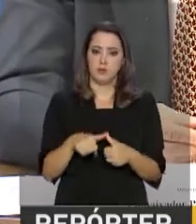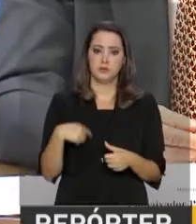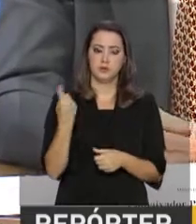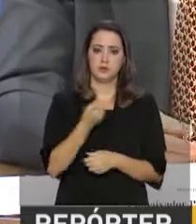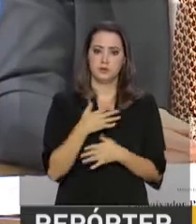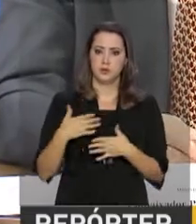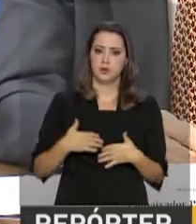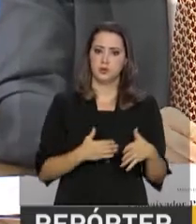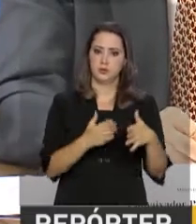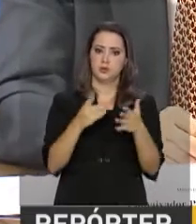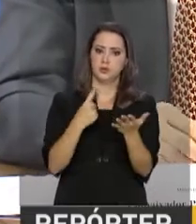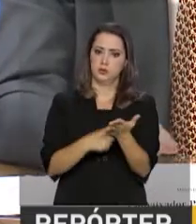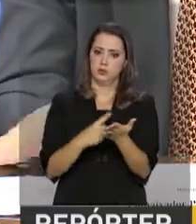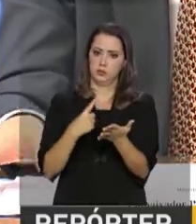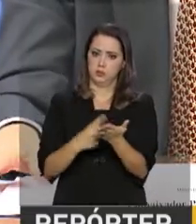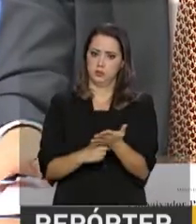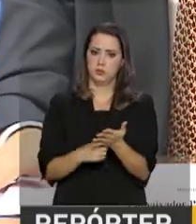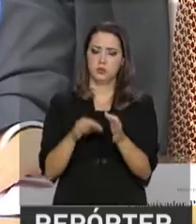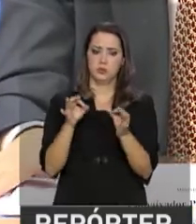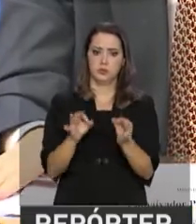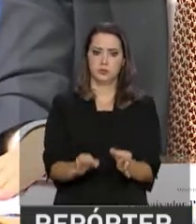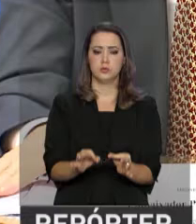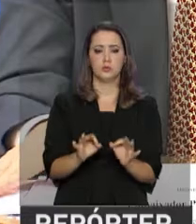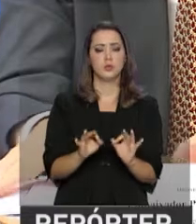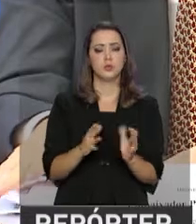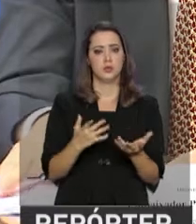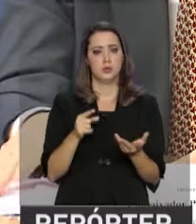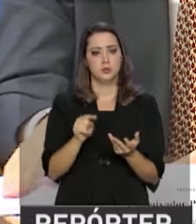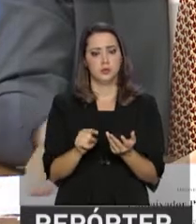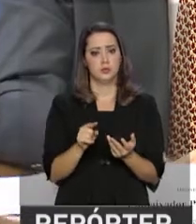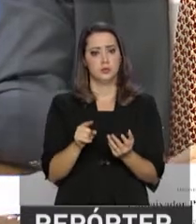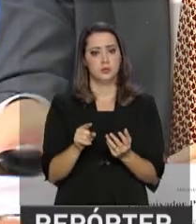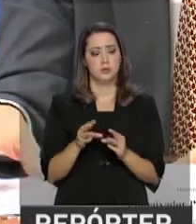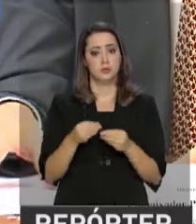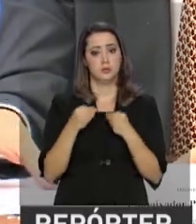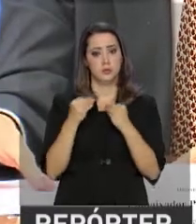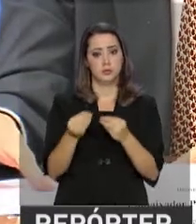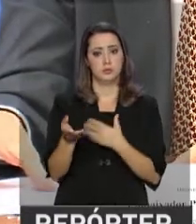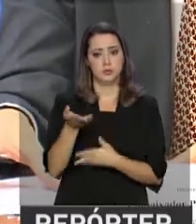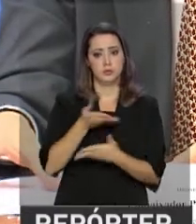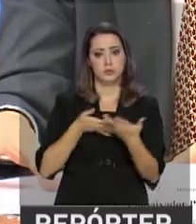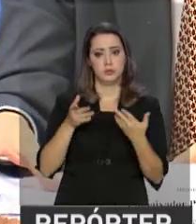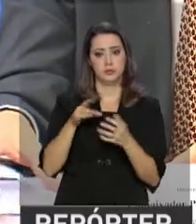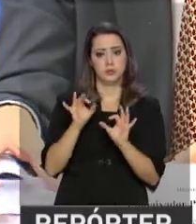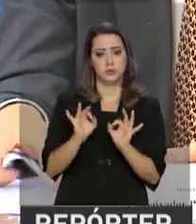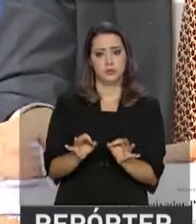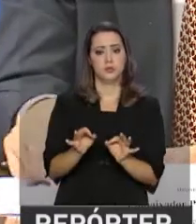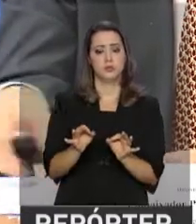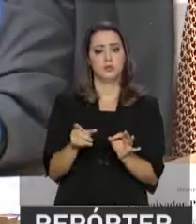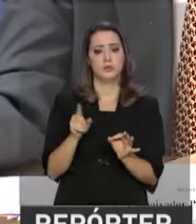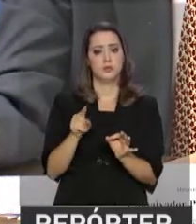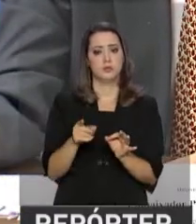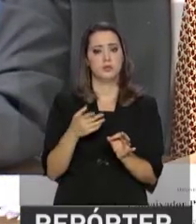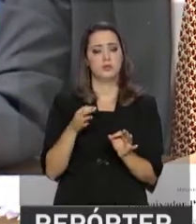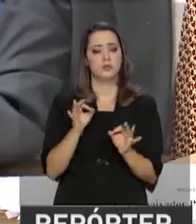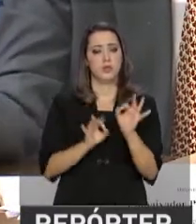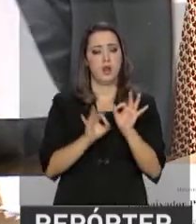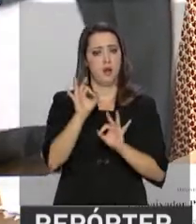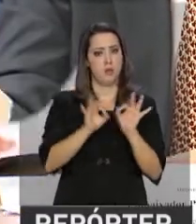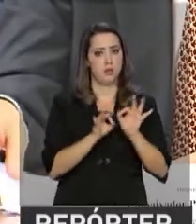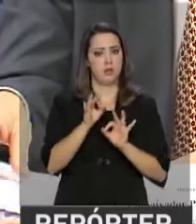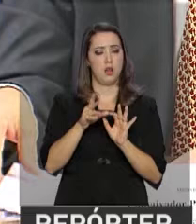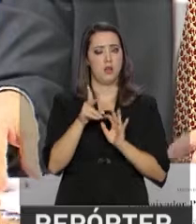comando para o o o ponto final é e deram aos negociadores da instrução de montarem um